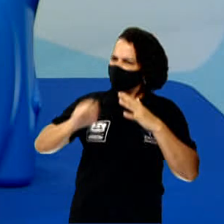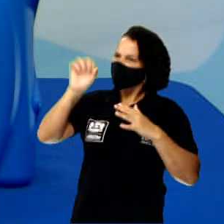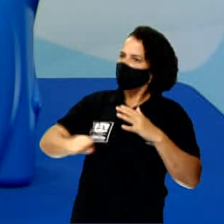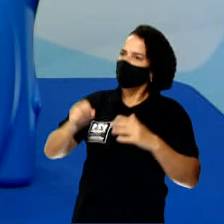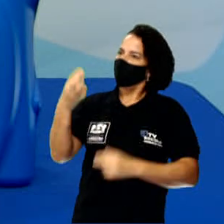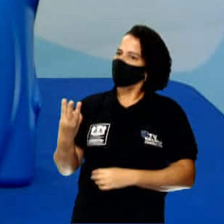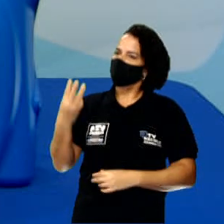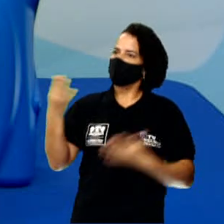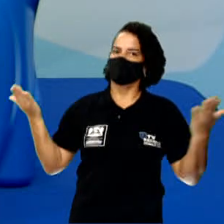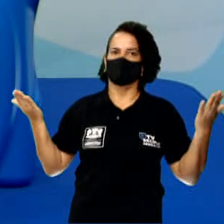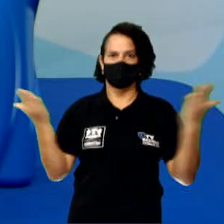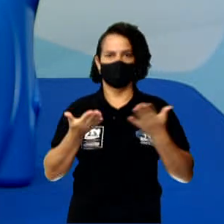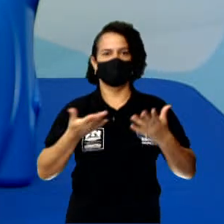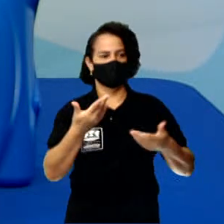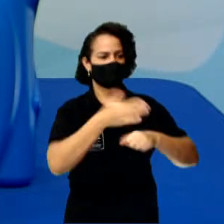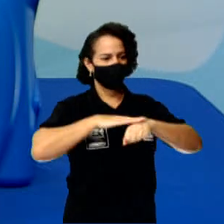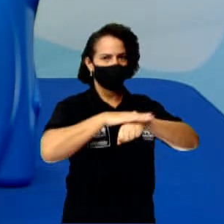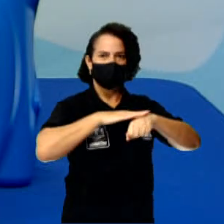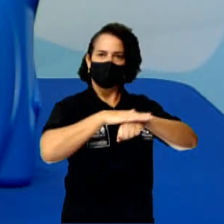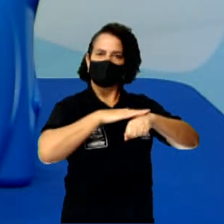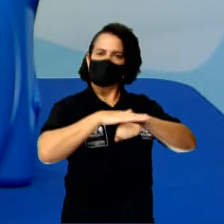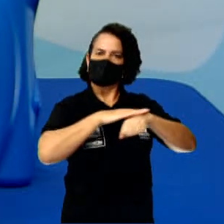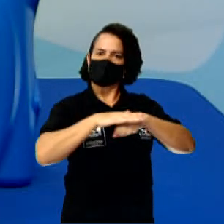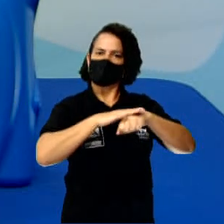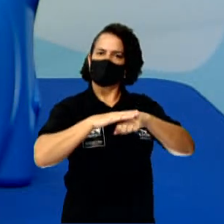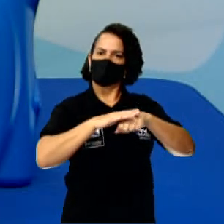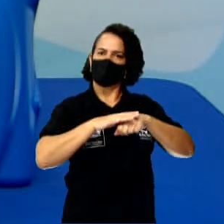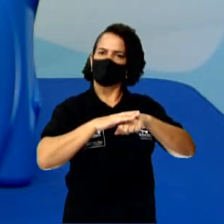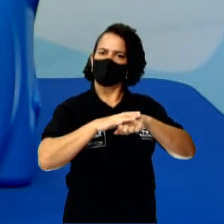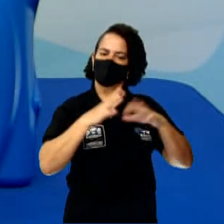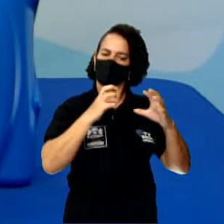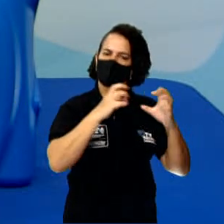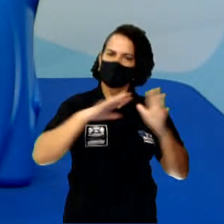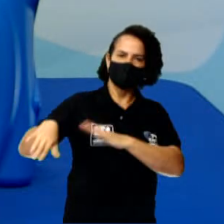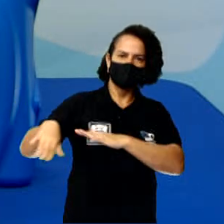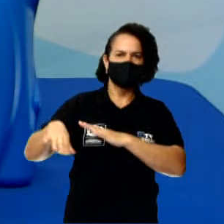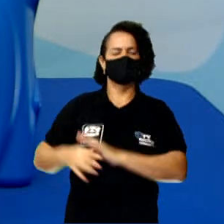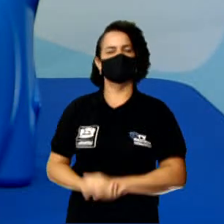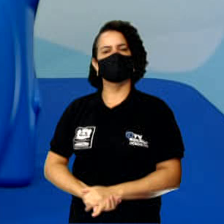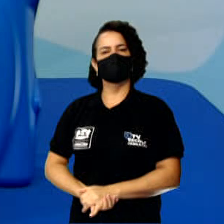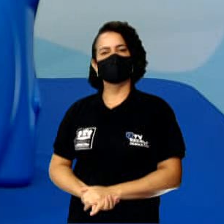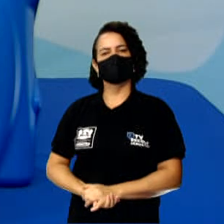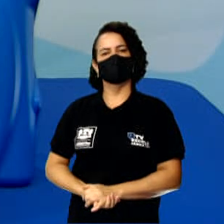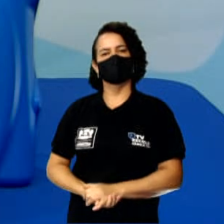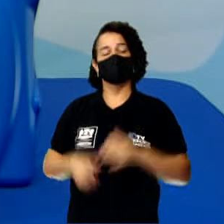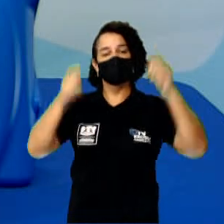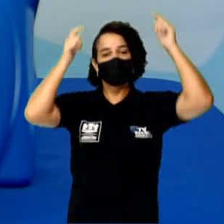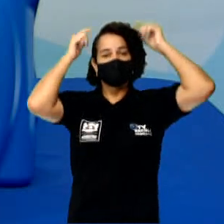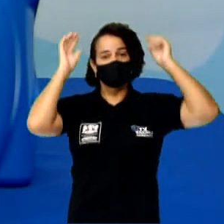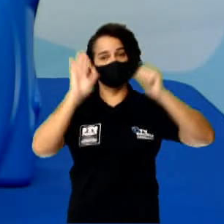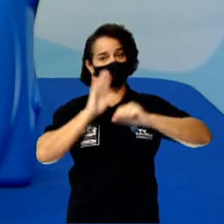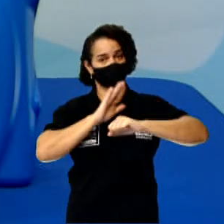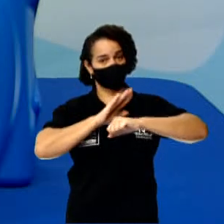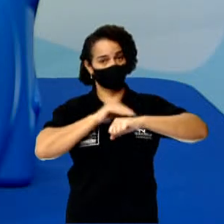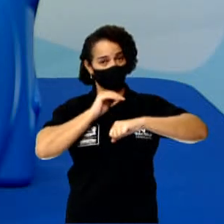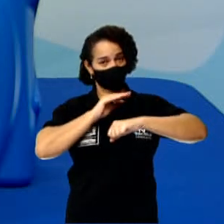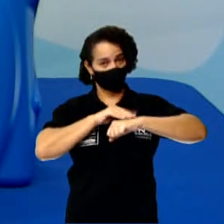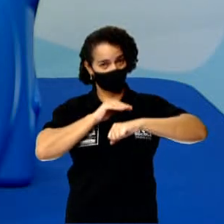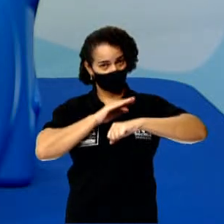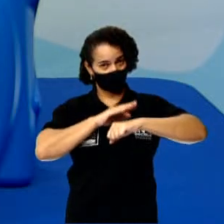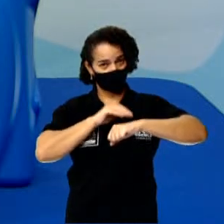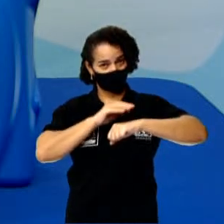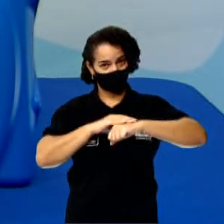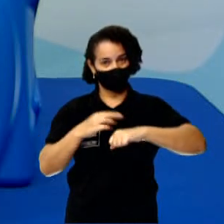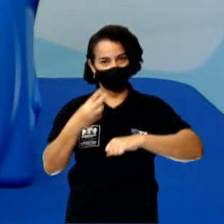agora para a gente conversar e desmanchar essa confusão. A rainha chamou as meninas,